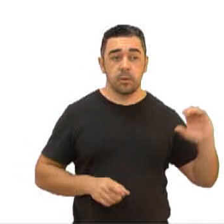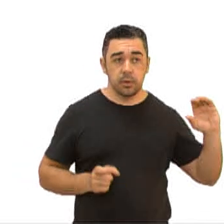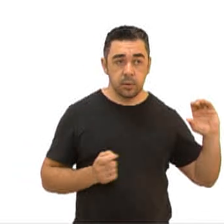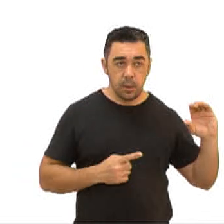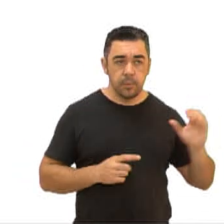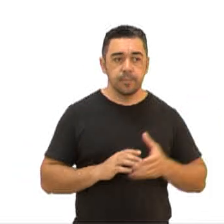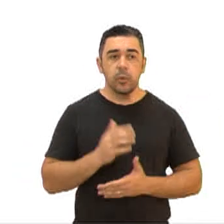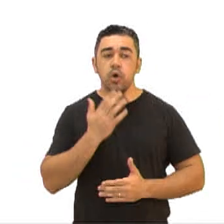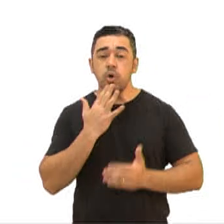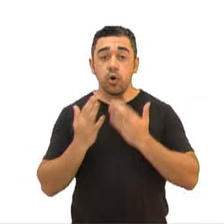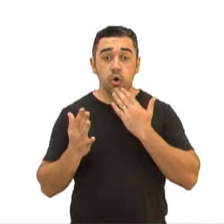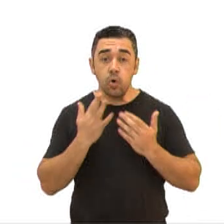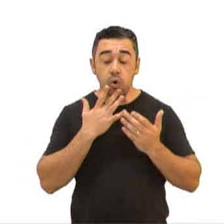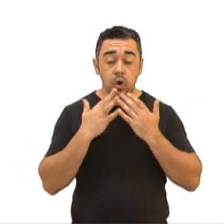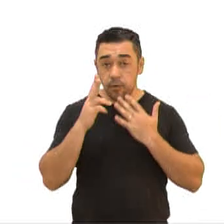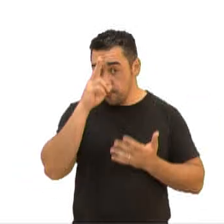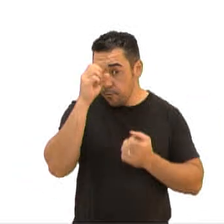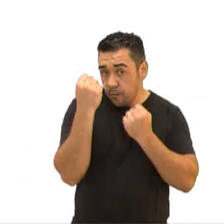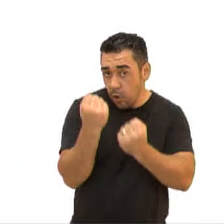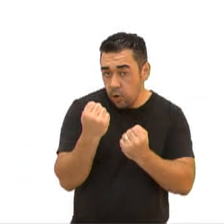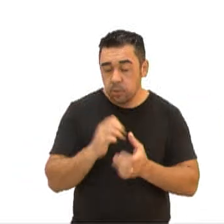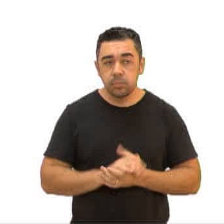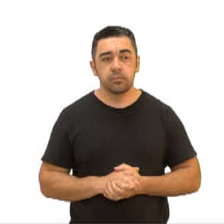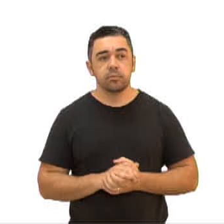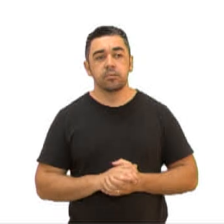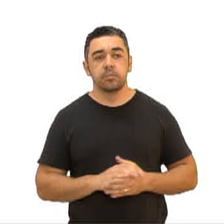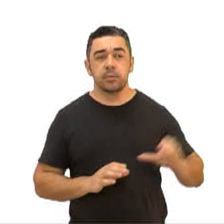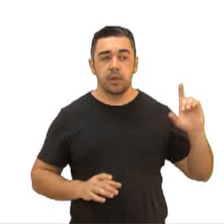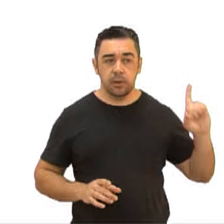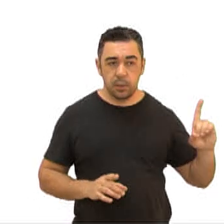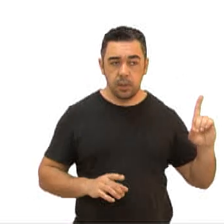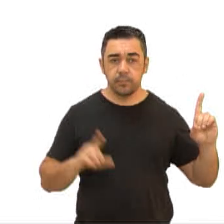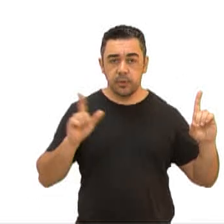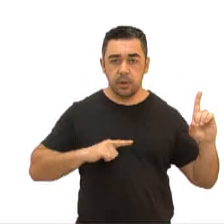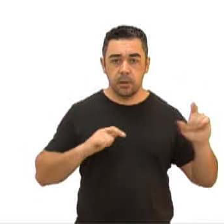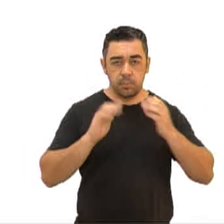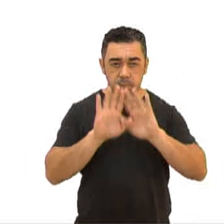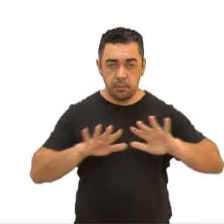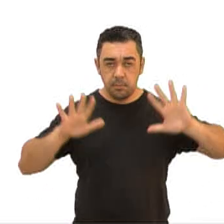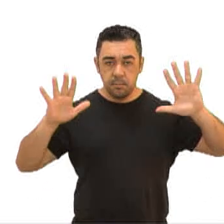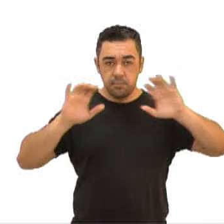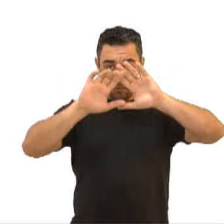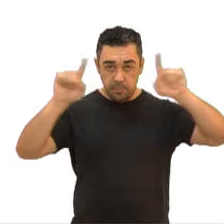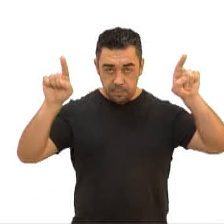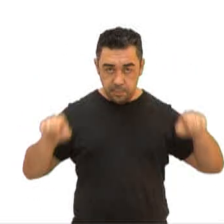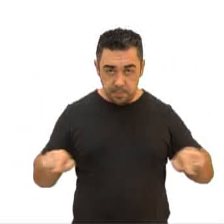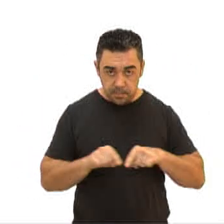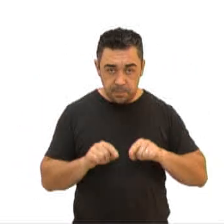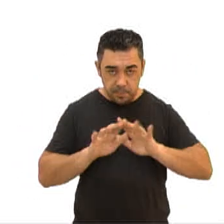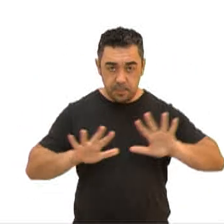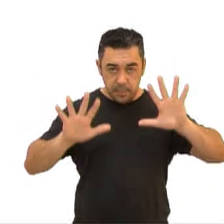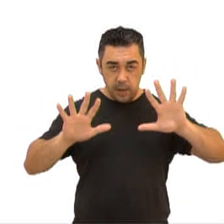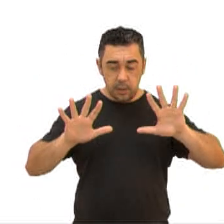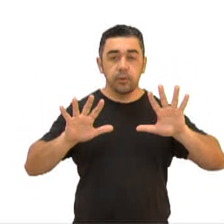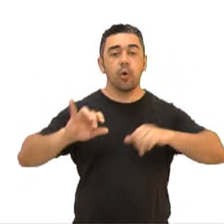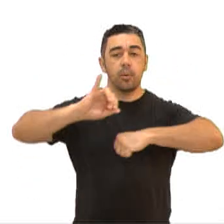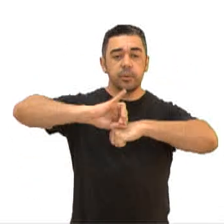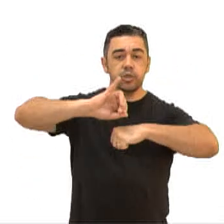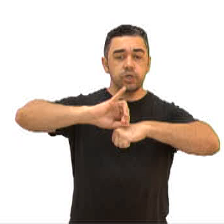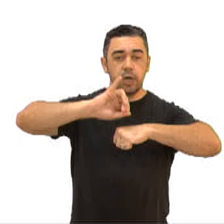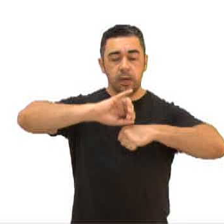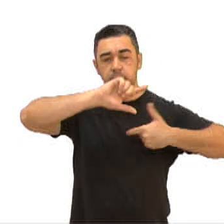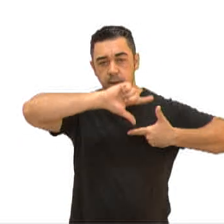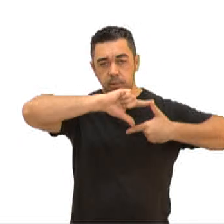Alternativa C, cores vivas e expressivas. Ou alternativa D, visão planificada dos objetos,